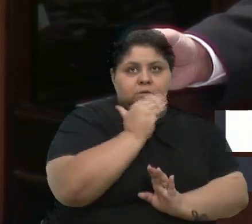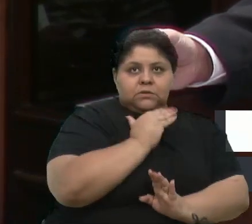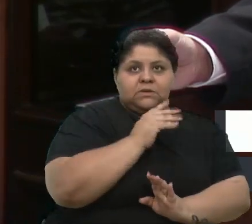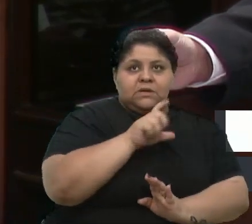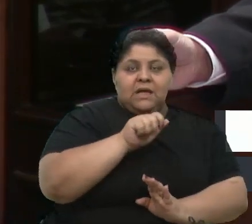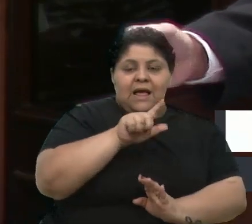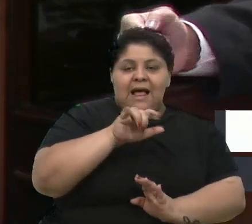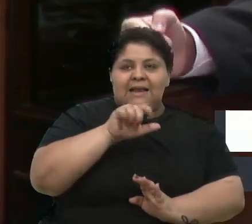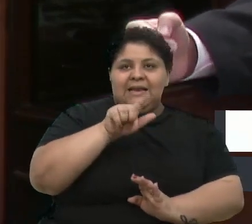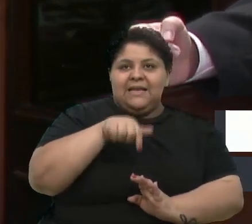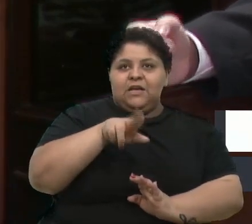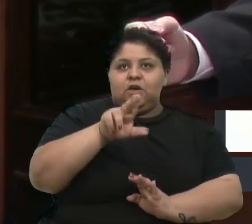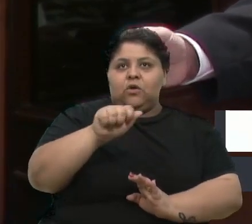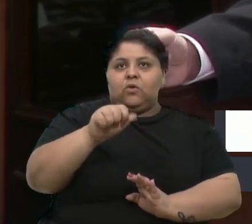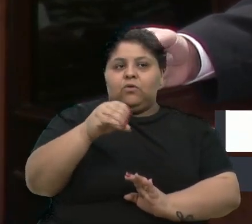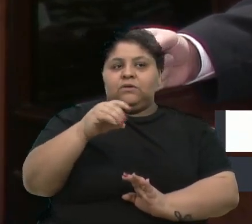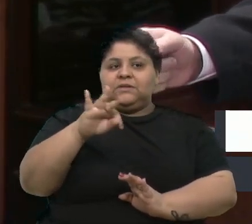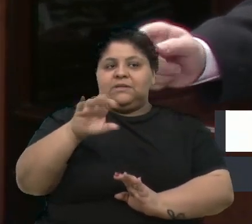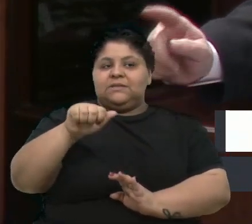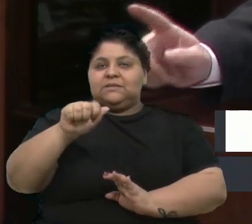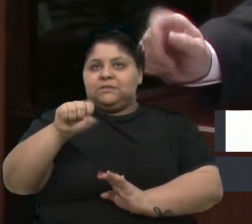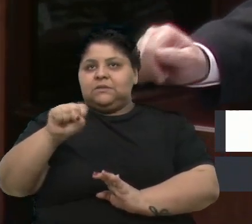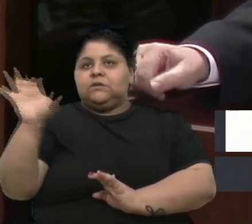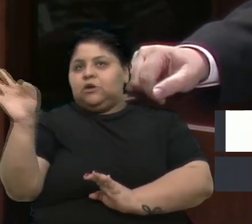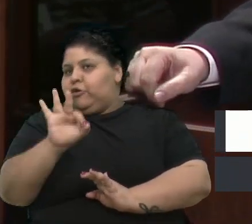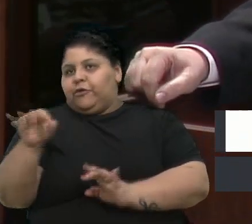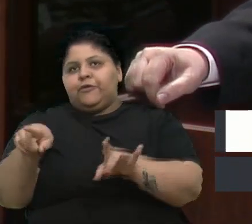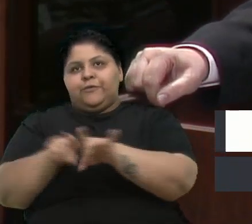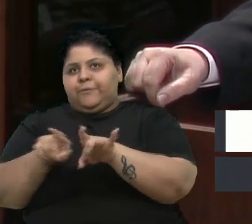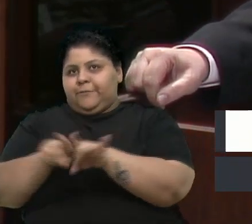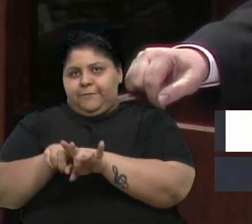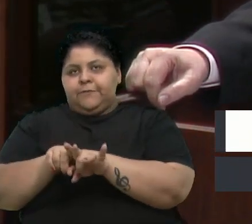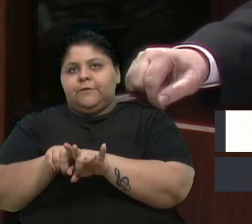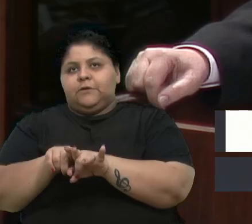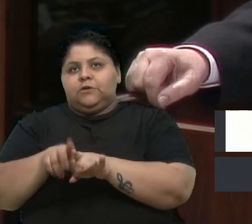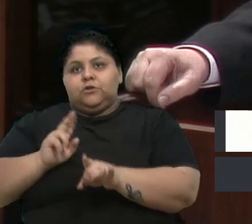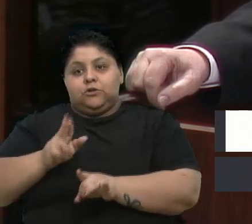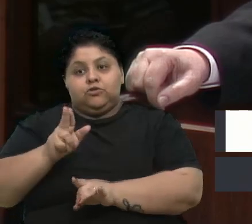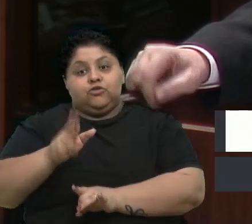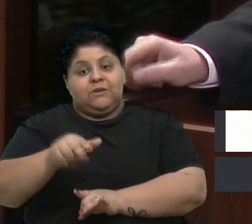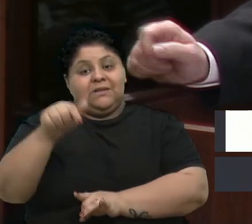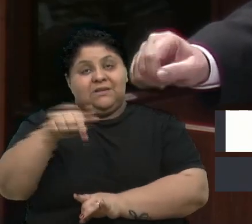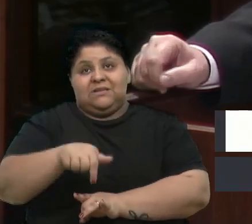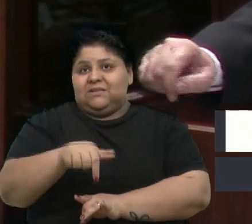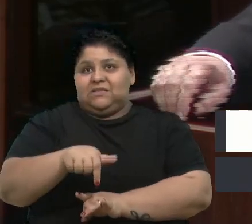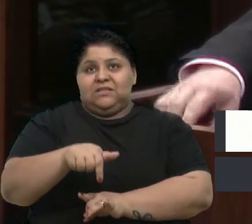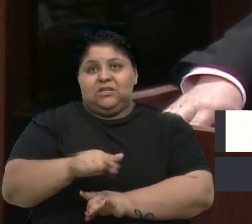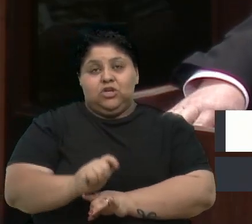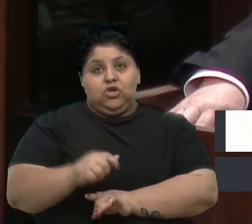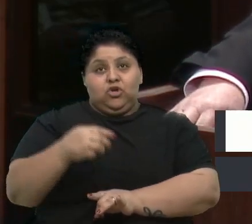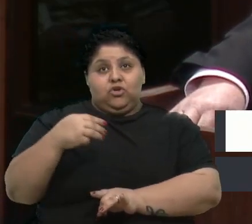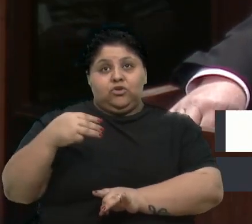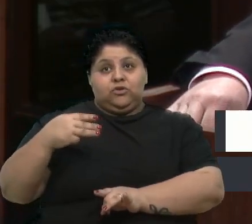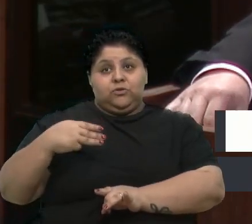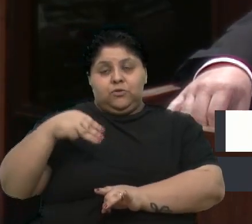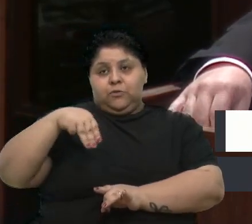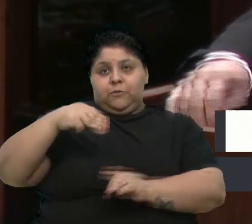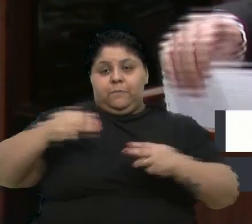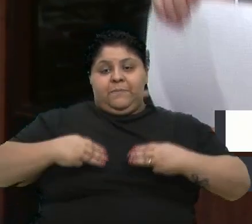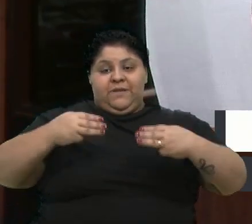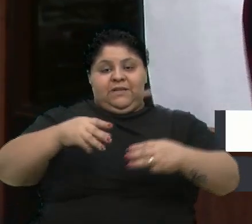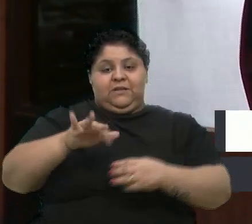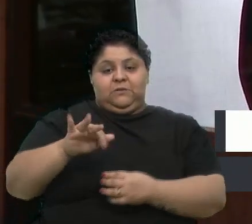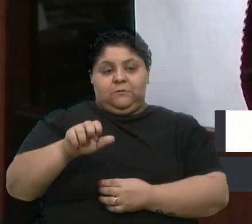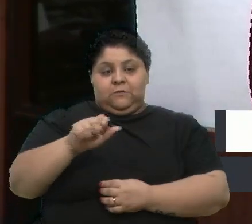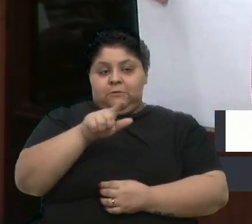também. Se nós continuarmos assim, não dura muito tempo o nosso ministro da Fazenda, o que é ruim. Eu sempre disse